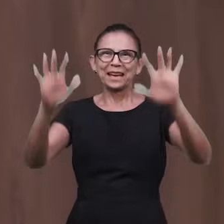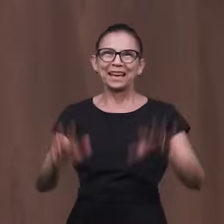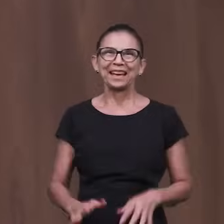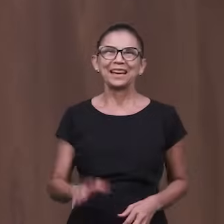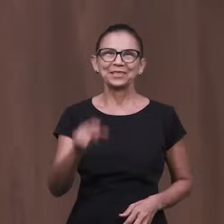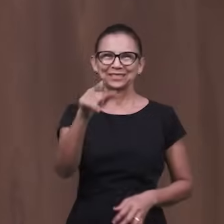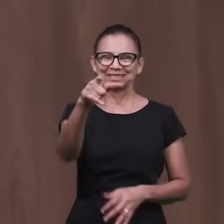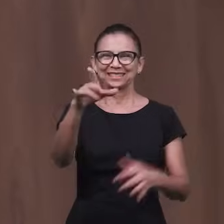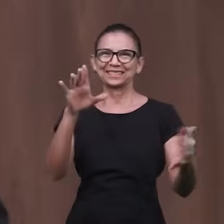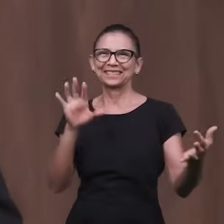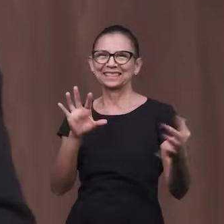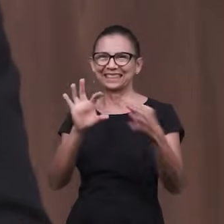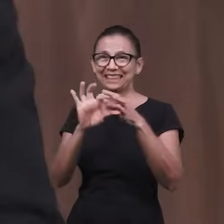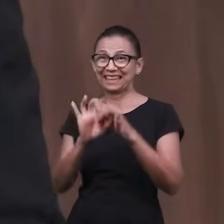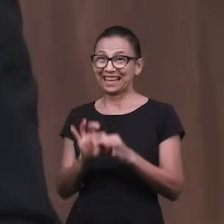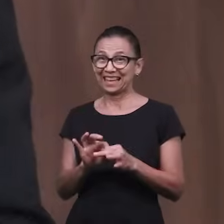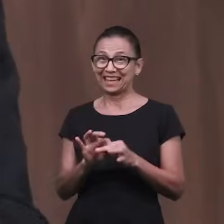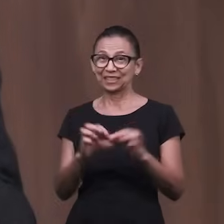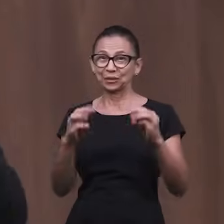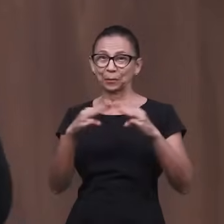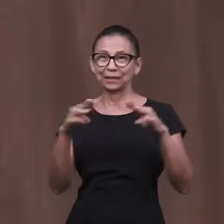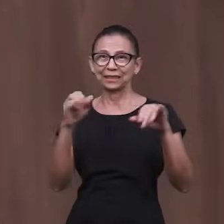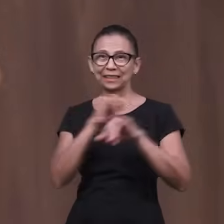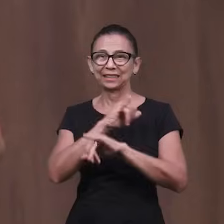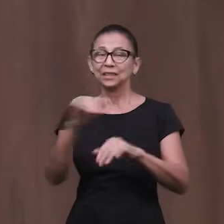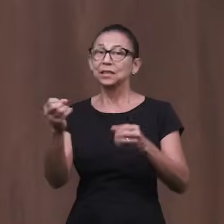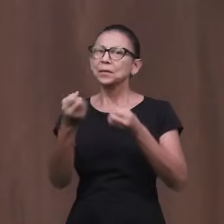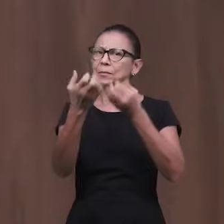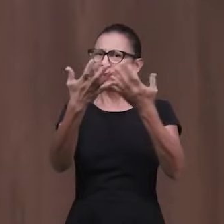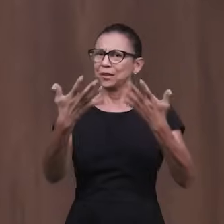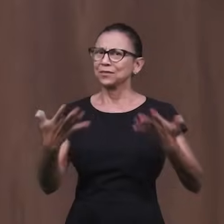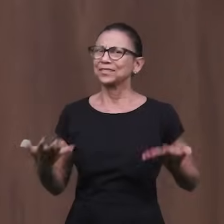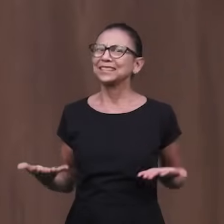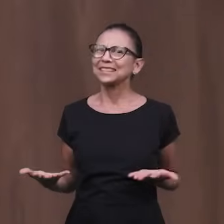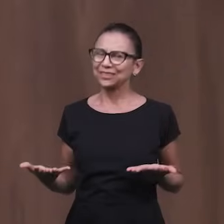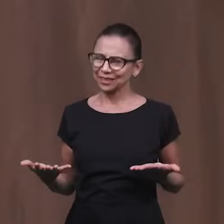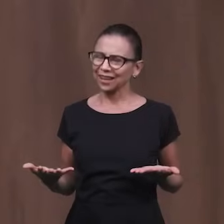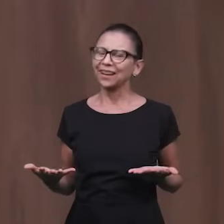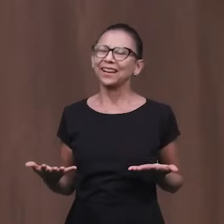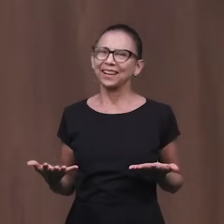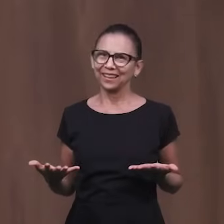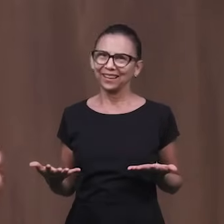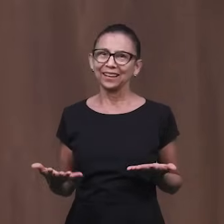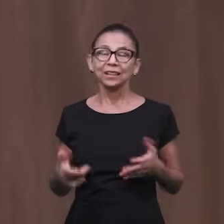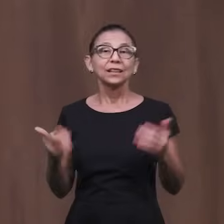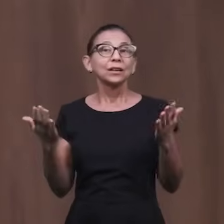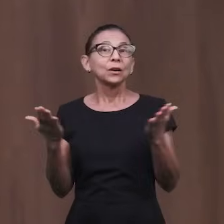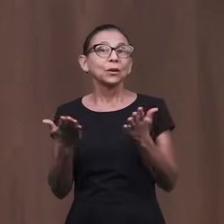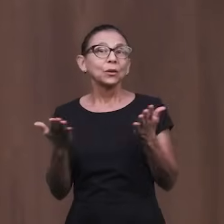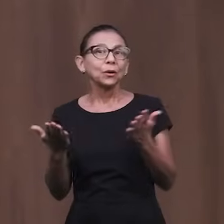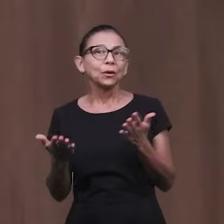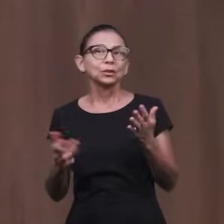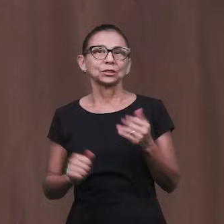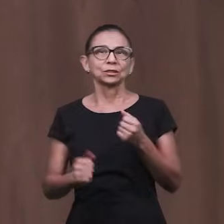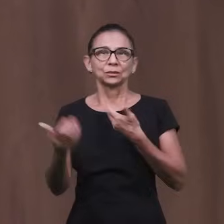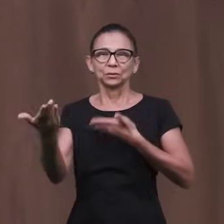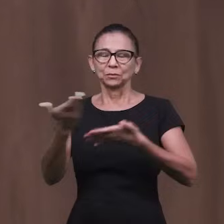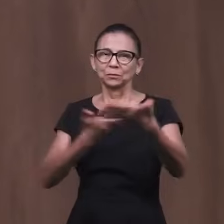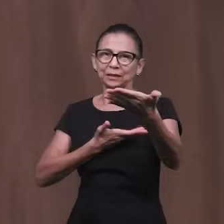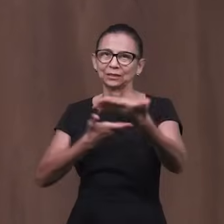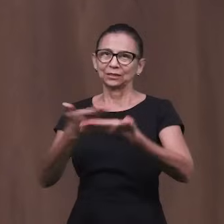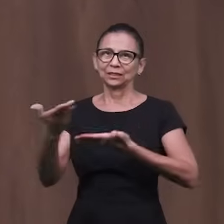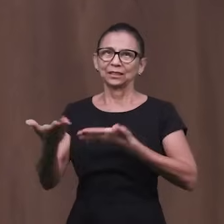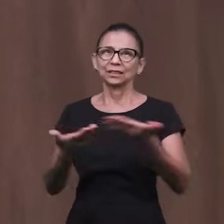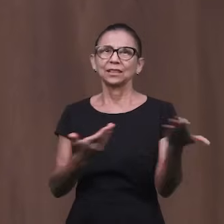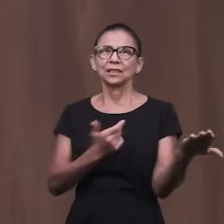Que bênção é ter você aqui com a gente. Seja muito bem-vindo ao Maranhe News. Isso mesmo. E hoje nós vamos